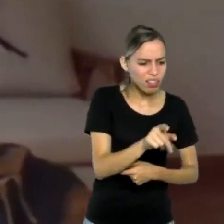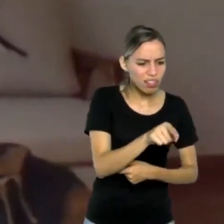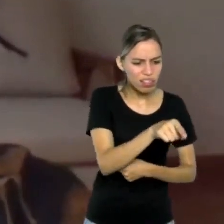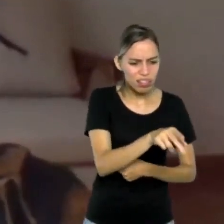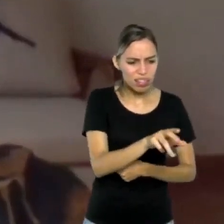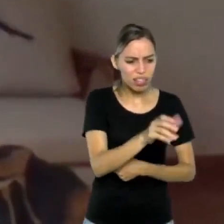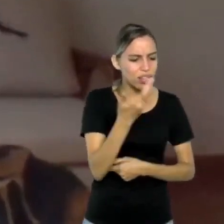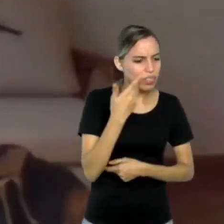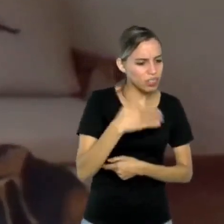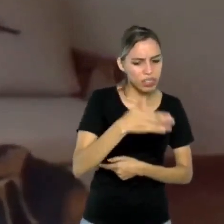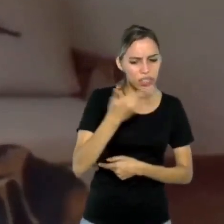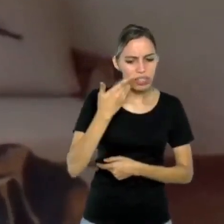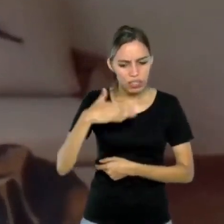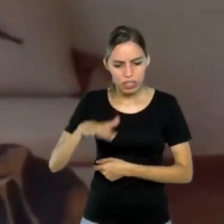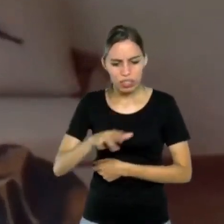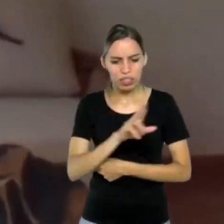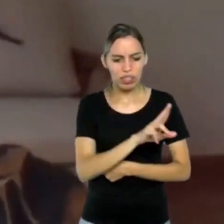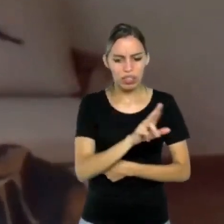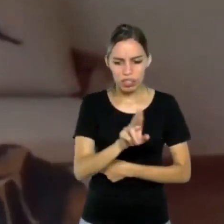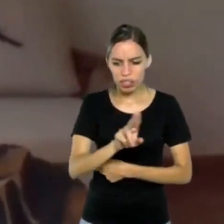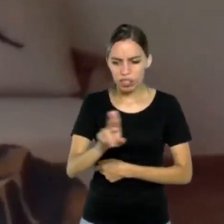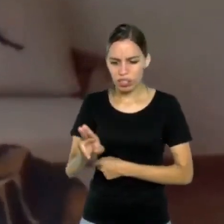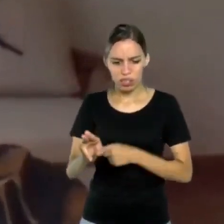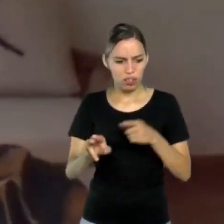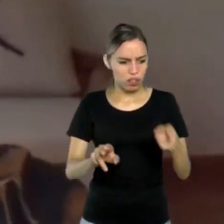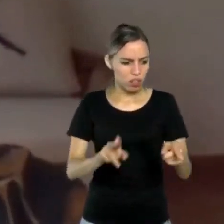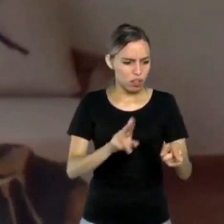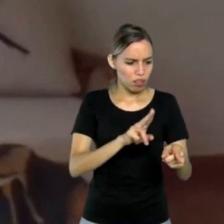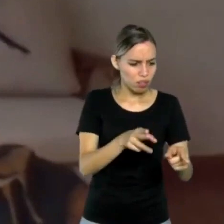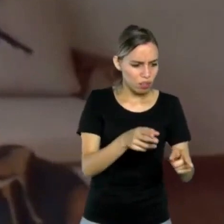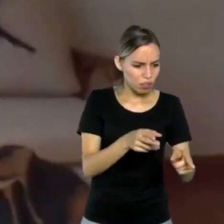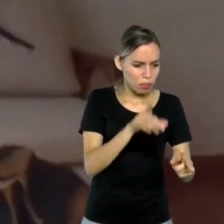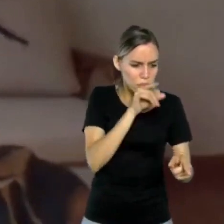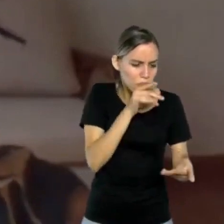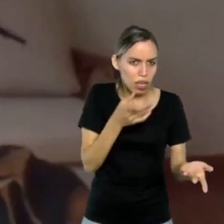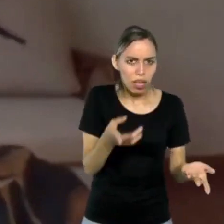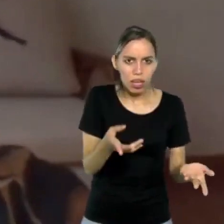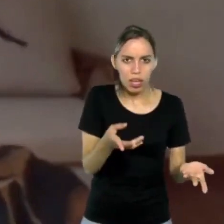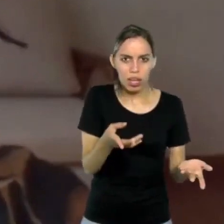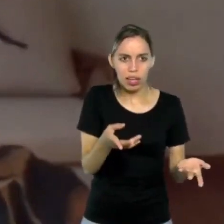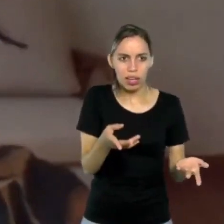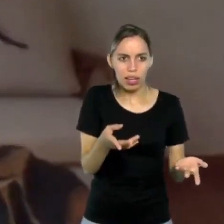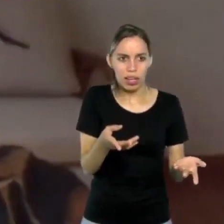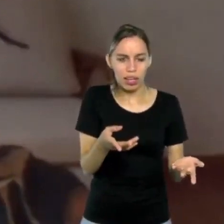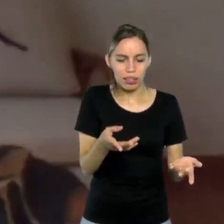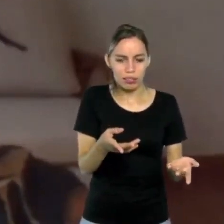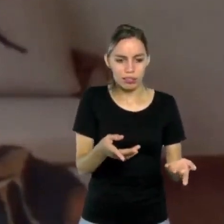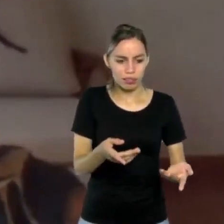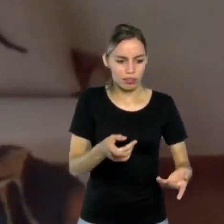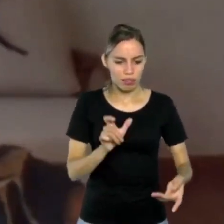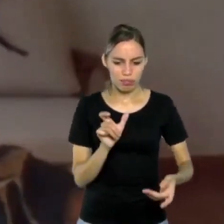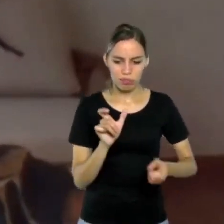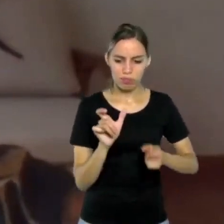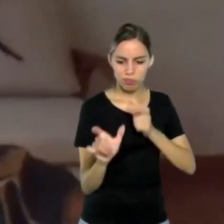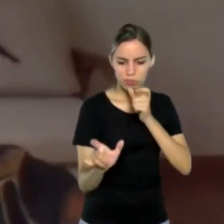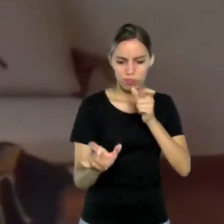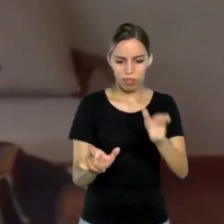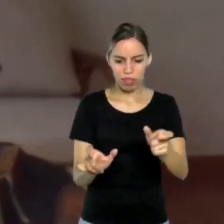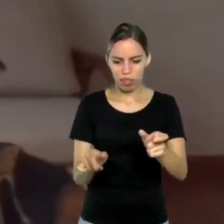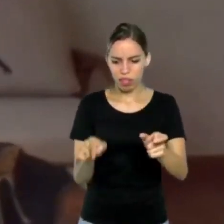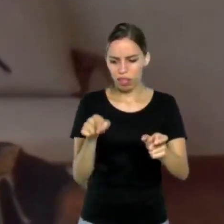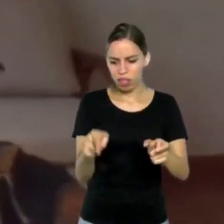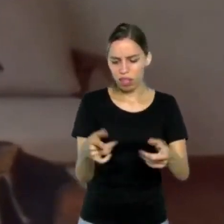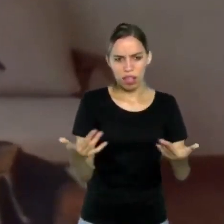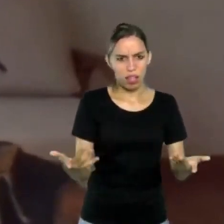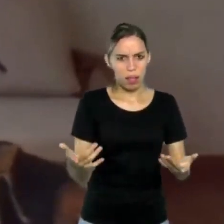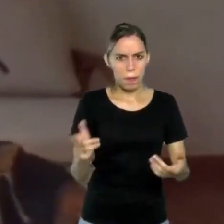submersas, gênero a pássaros, dar nomes, tempo, número, dar palavras novamente, ser pássaro fêmea, mulher,